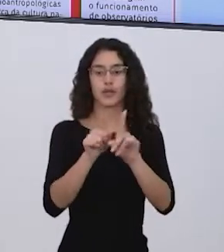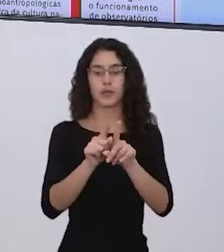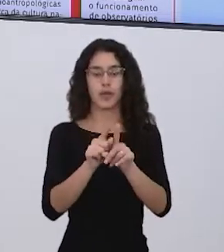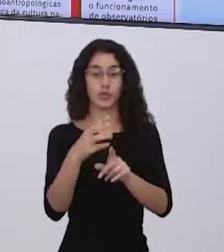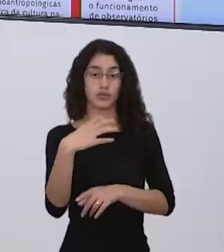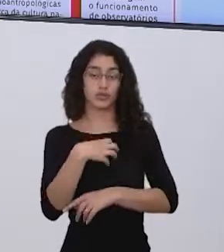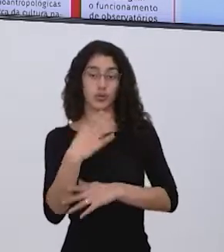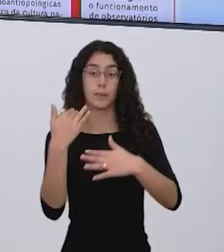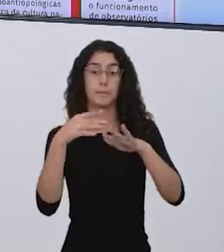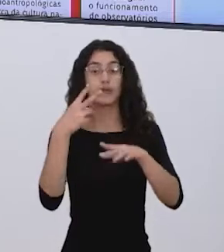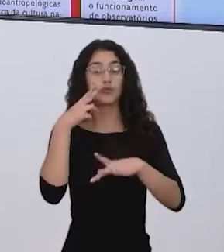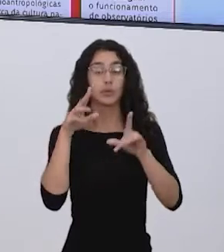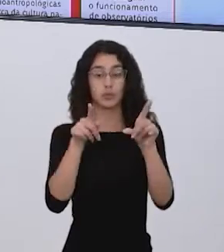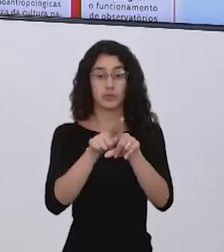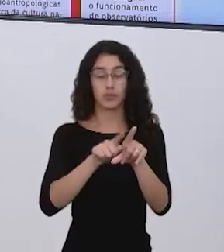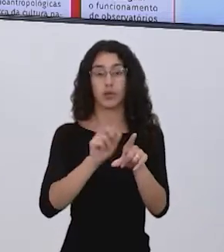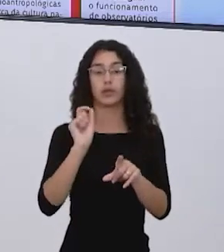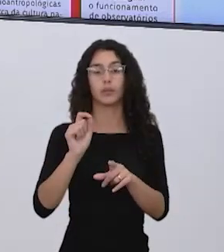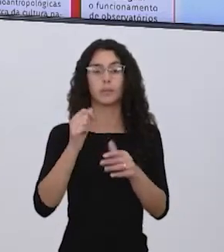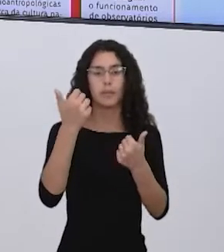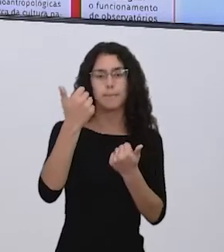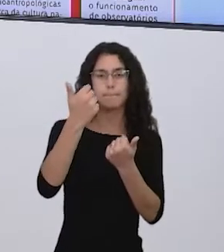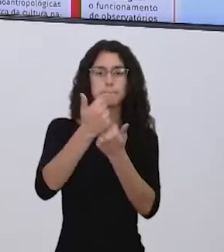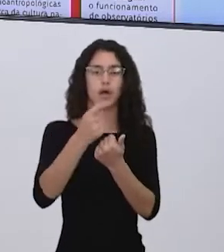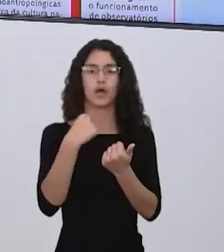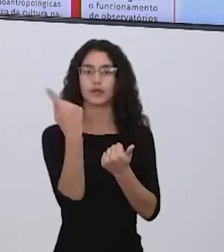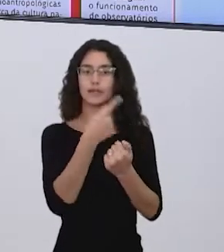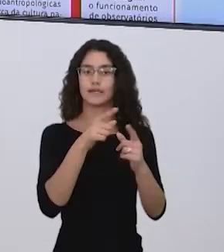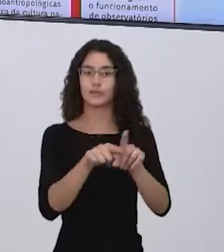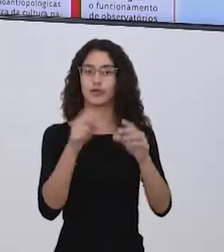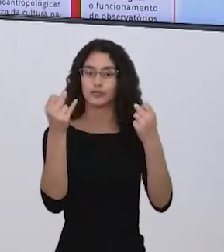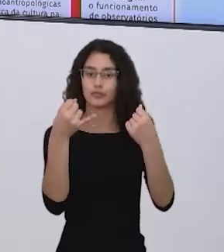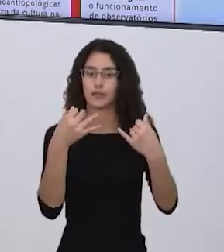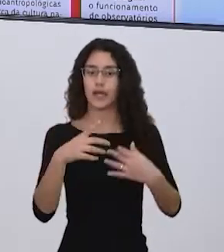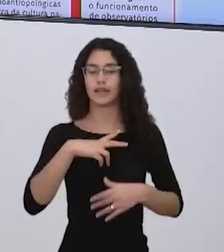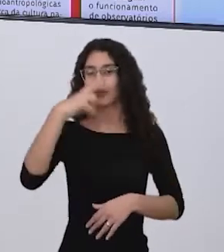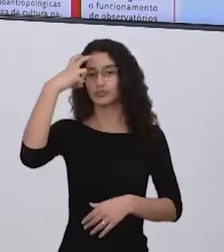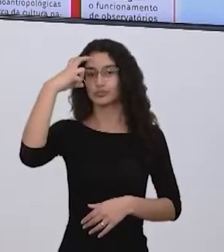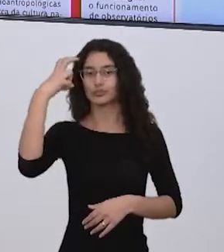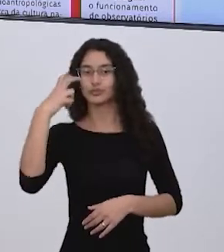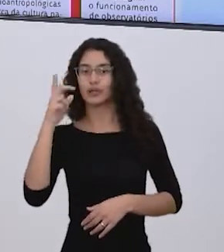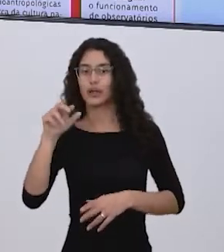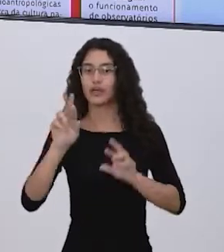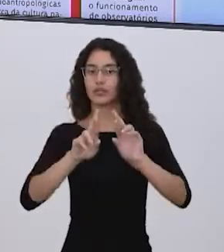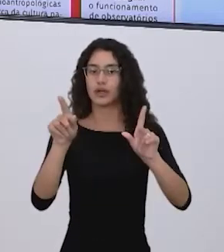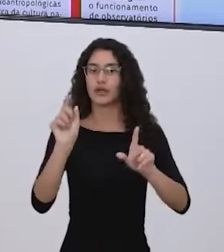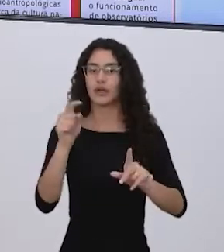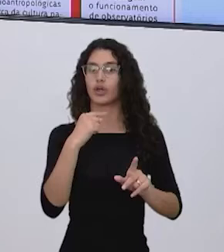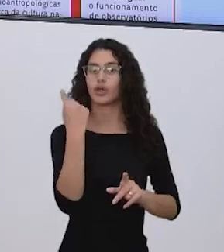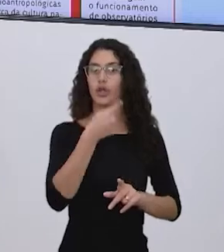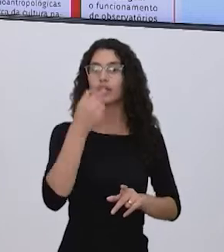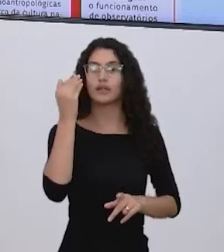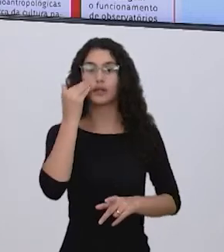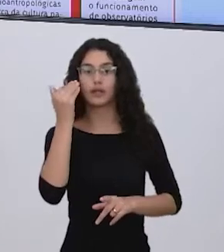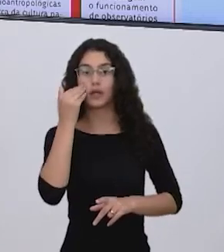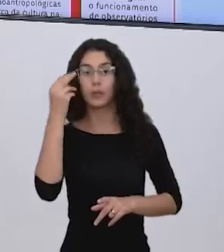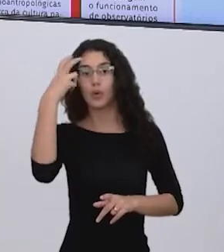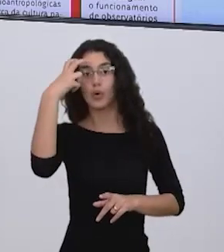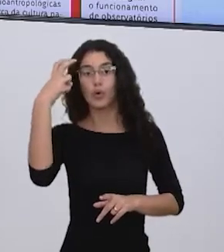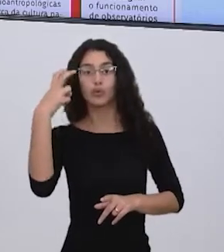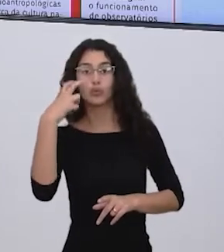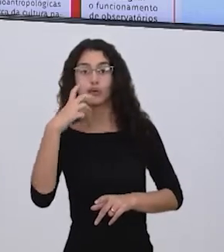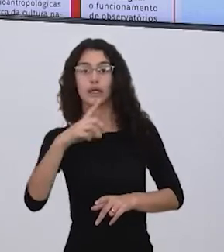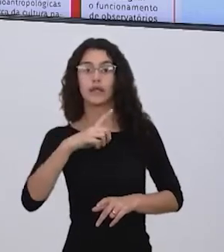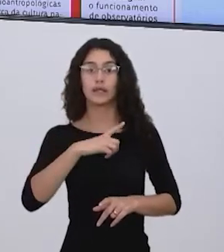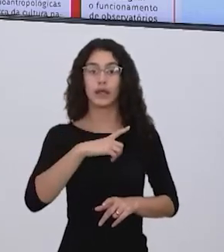dessa maneira, mas que apoia muito a gente quando a gente vai falar sobre cultura, que é diferenciar o que nós entendemos como cultura no